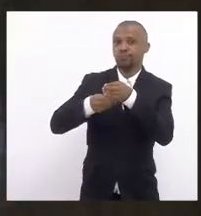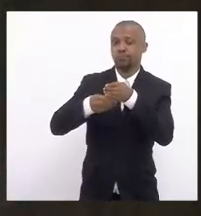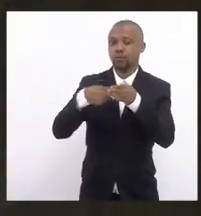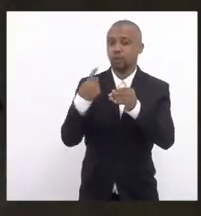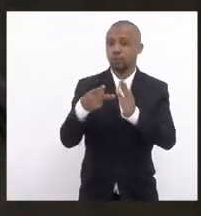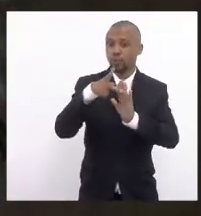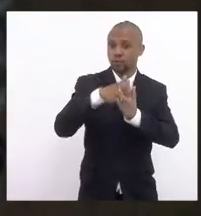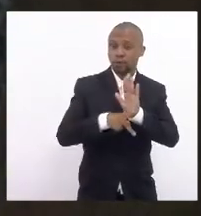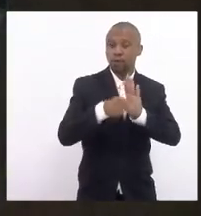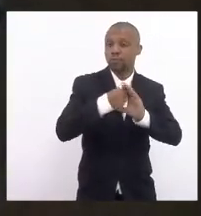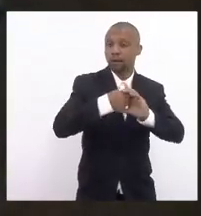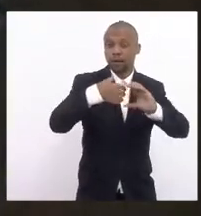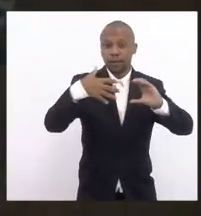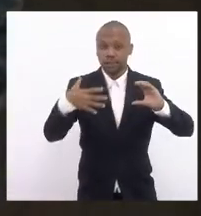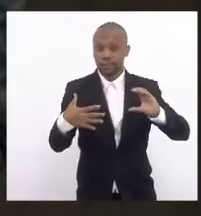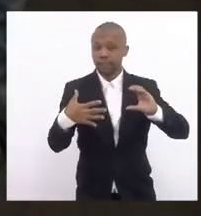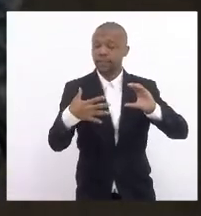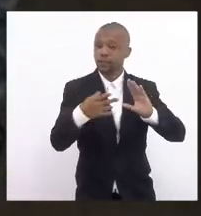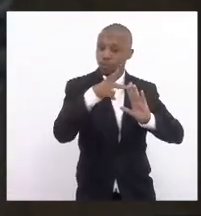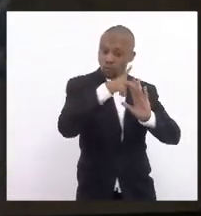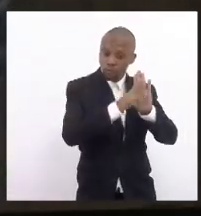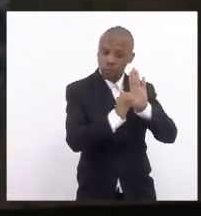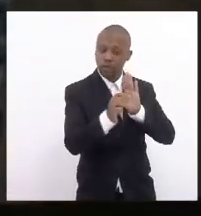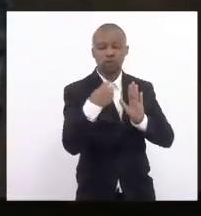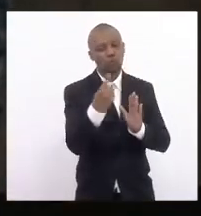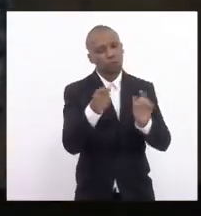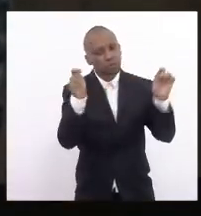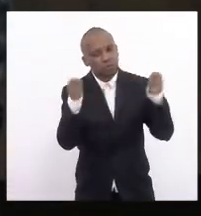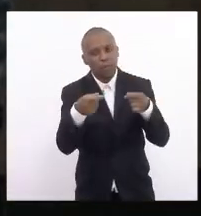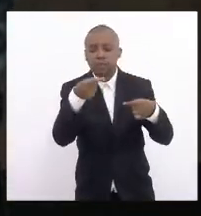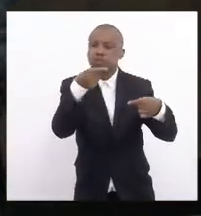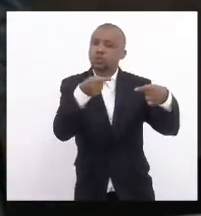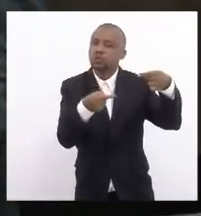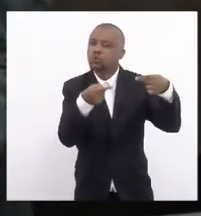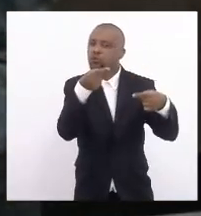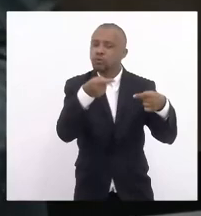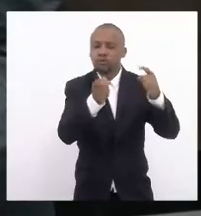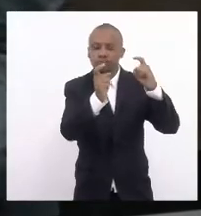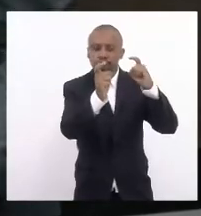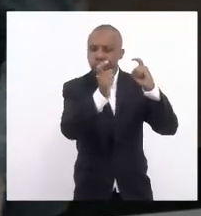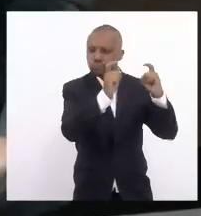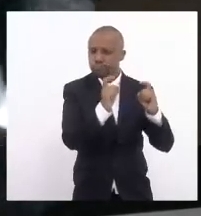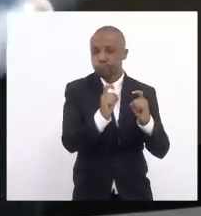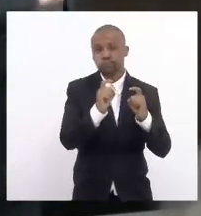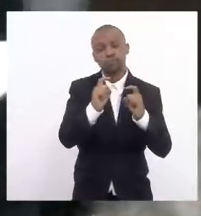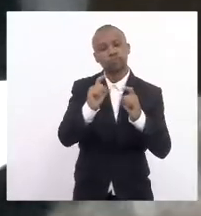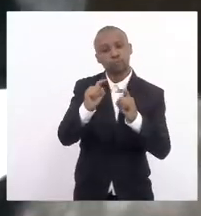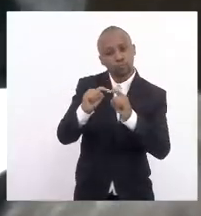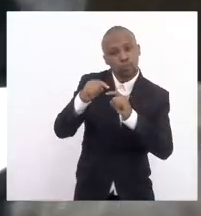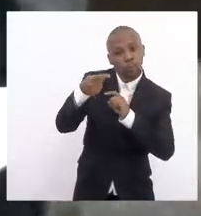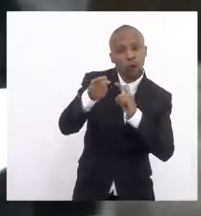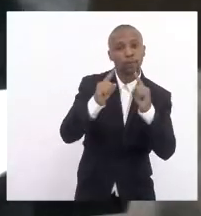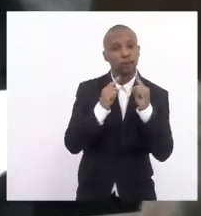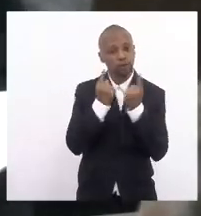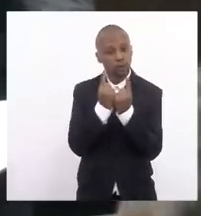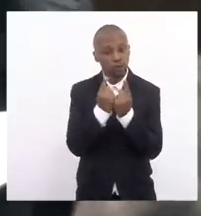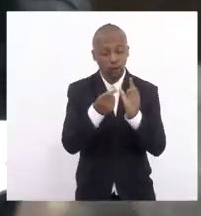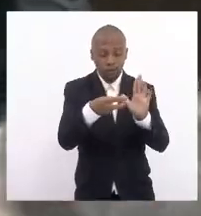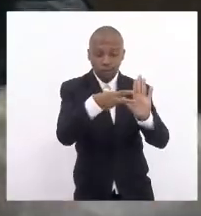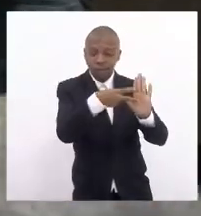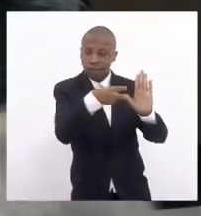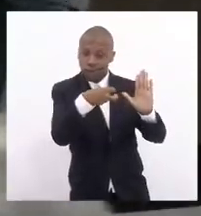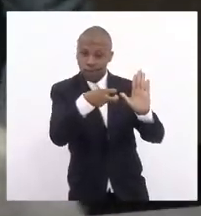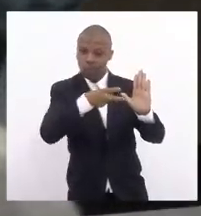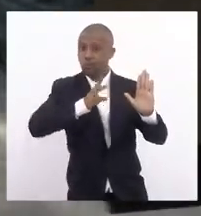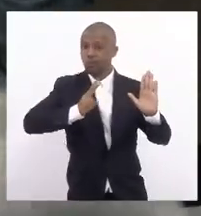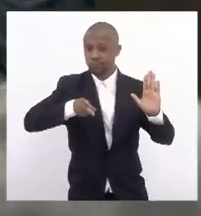do projeto apresentado pelos dois. A gente discute isso no próximo objeto. Mantém o veto e